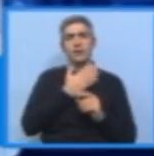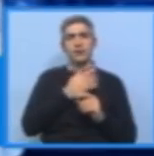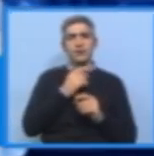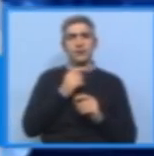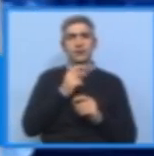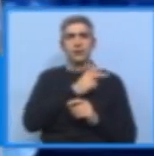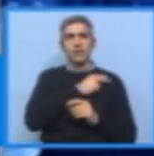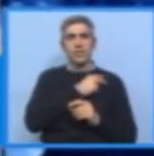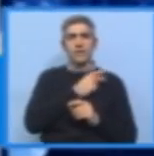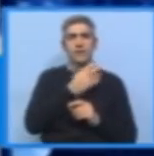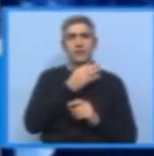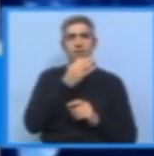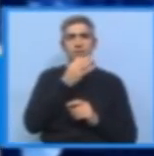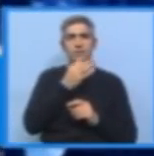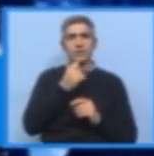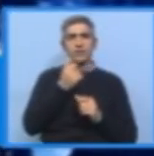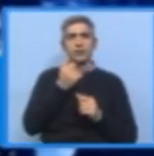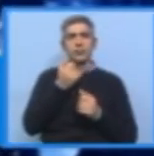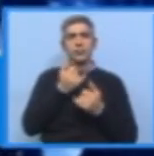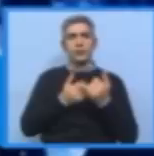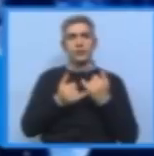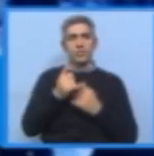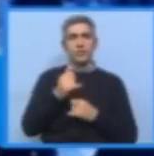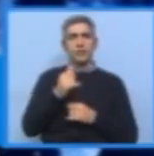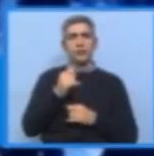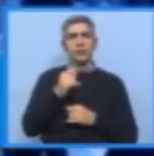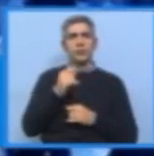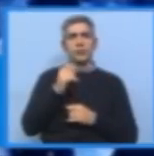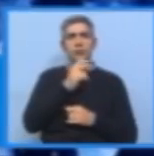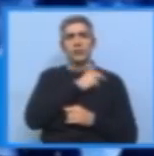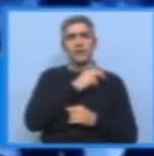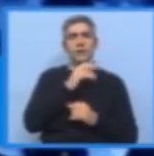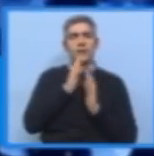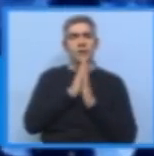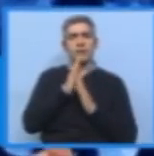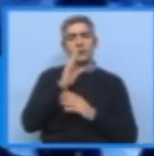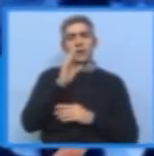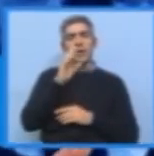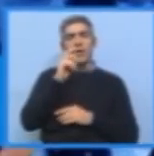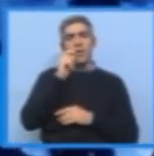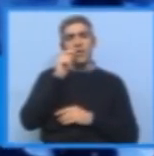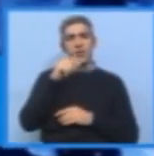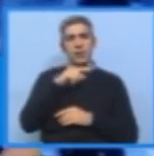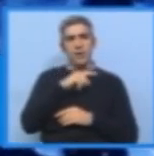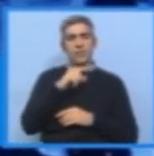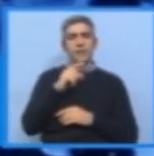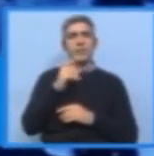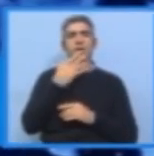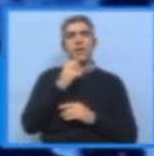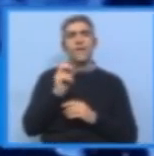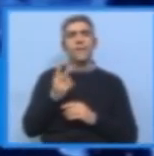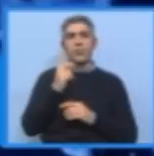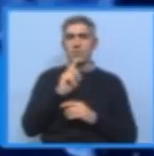é o chefe, sucessor do cardeal Husar e chefe da Igreja Ucraniana Greco-Católica. Nós na Ucrânia não celebramos dois